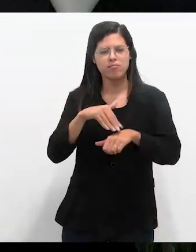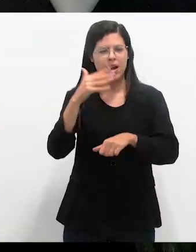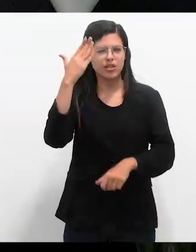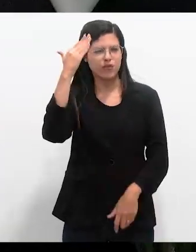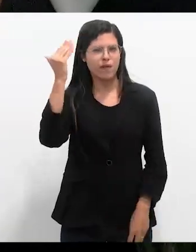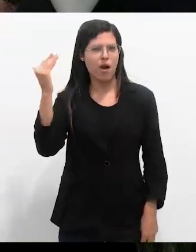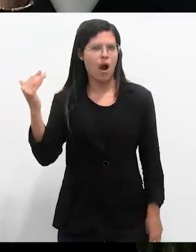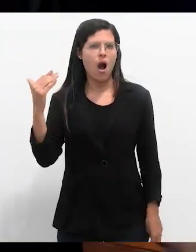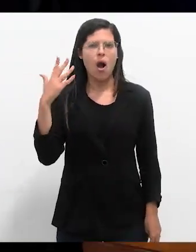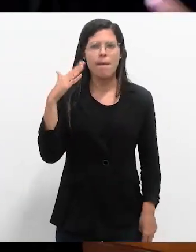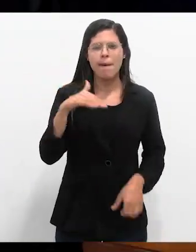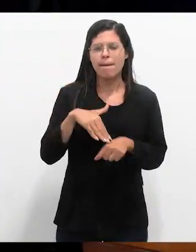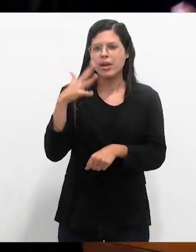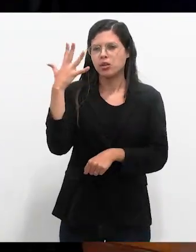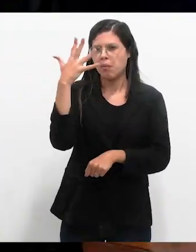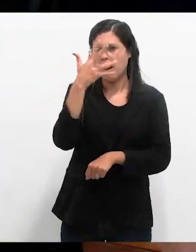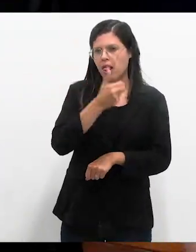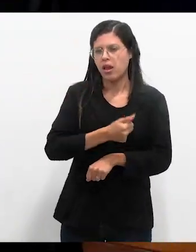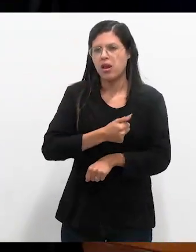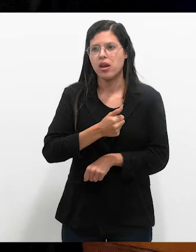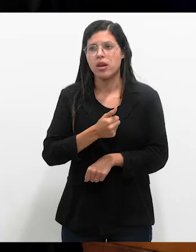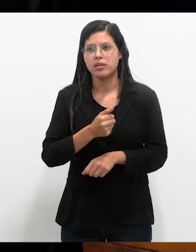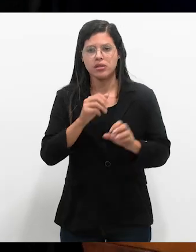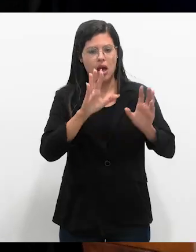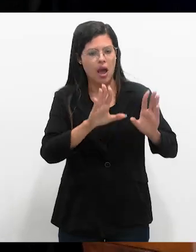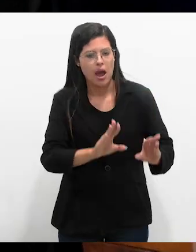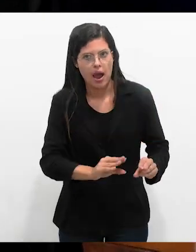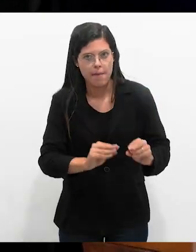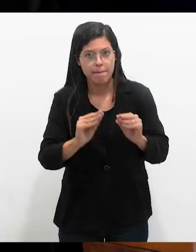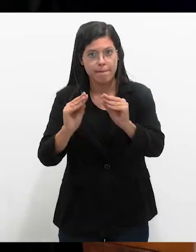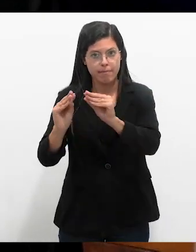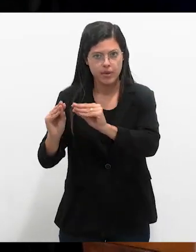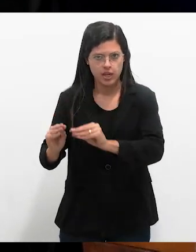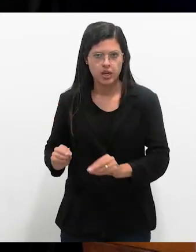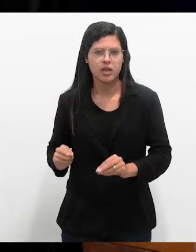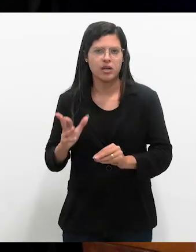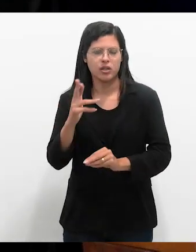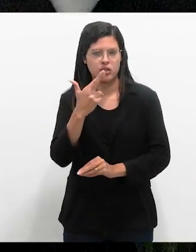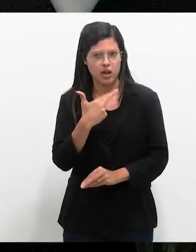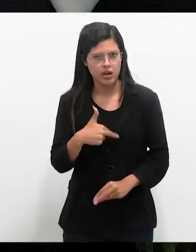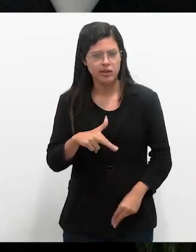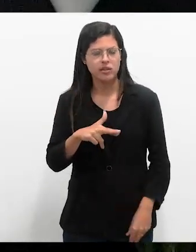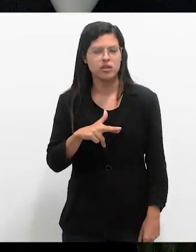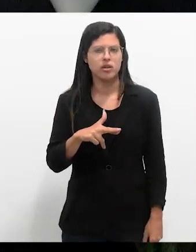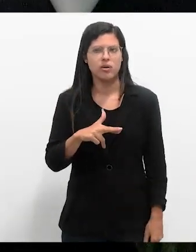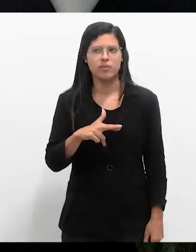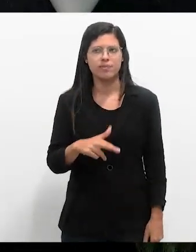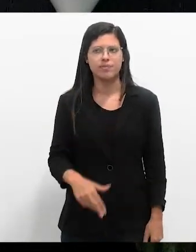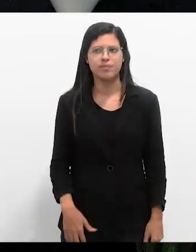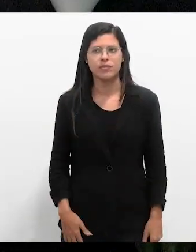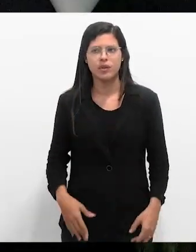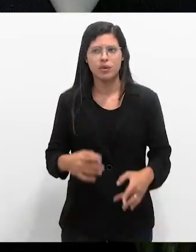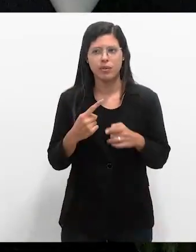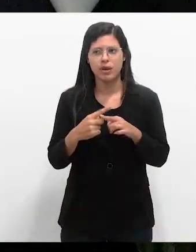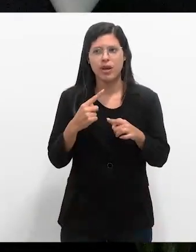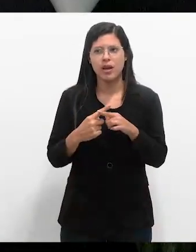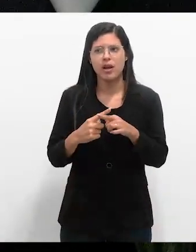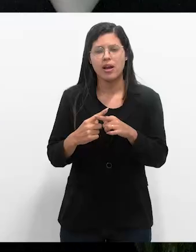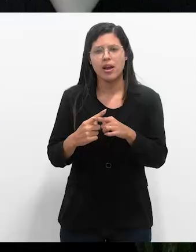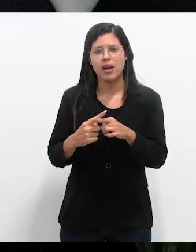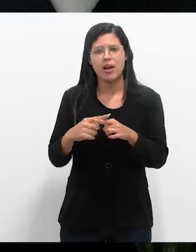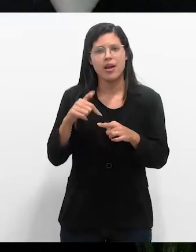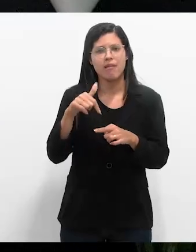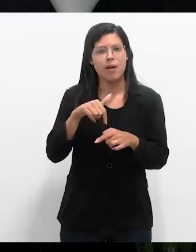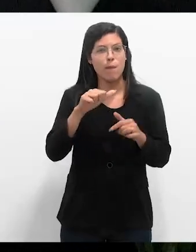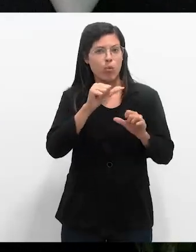requinte, mais beleza, ela migra da Umbanda para o candomblé, porque aí ela